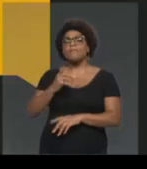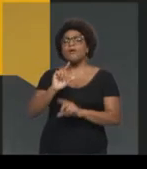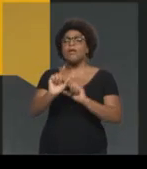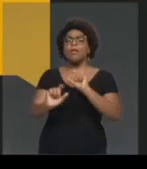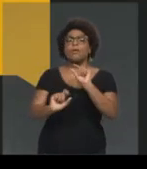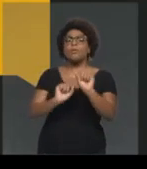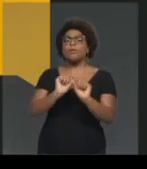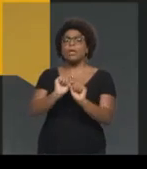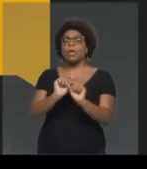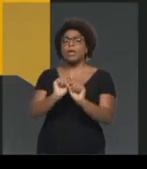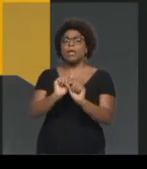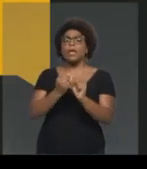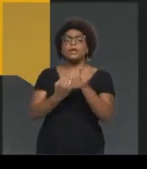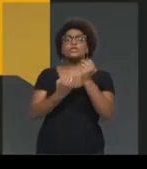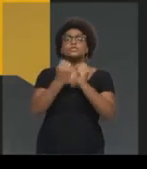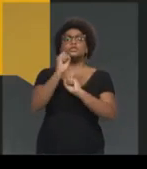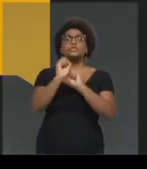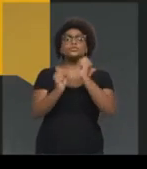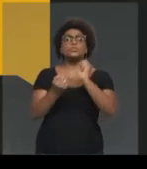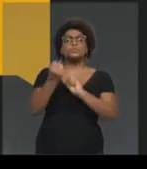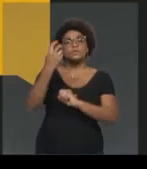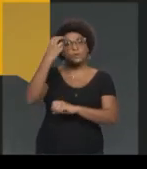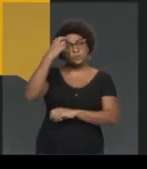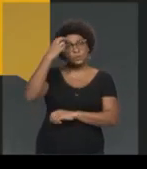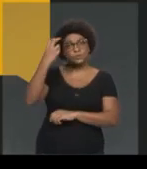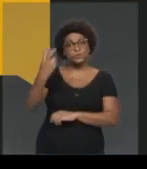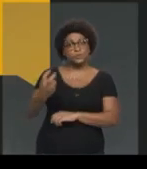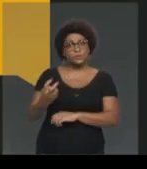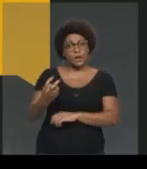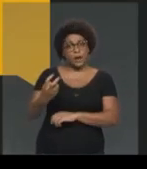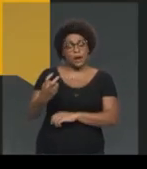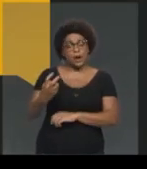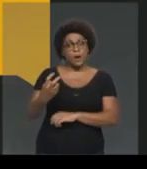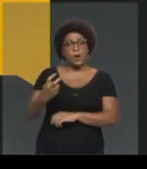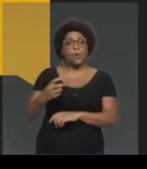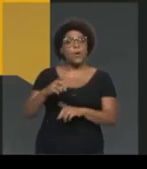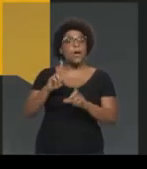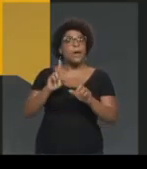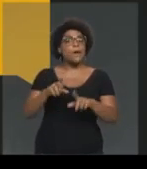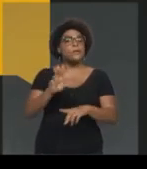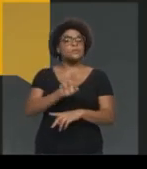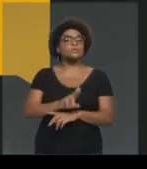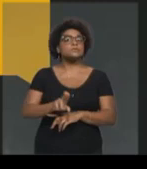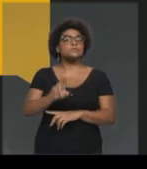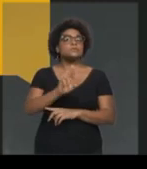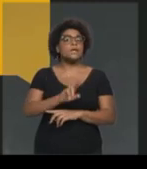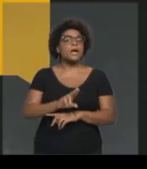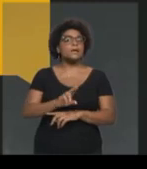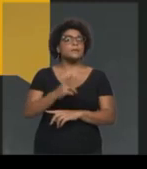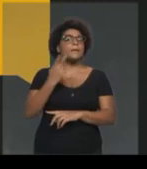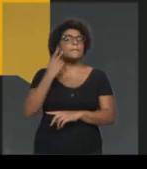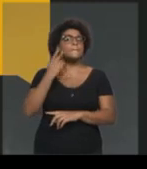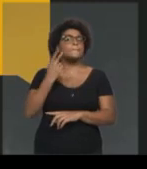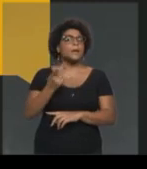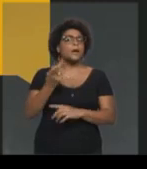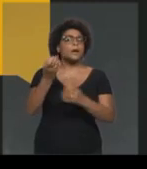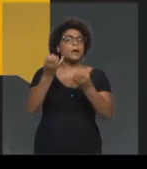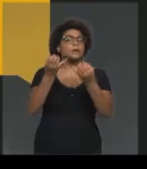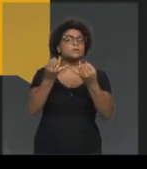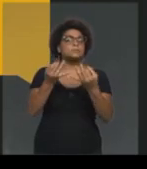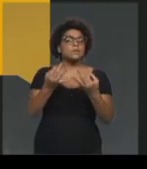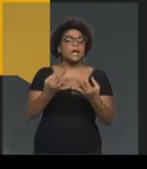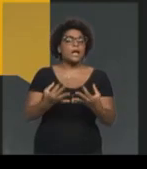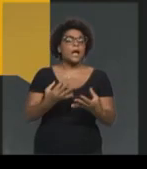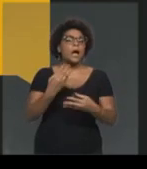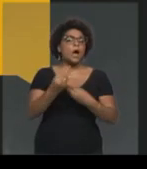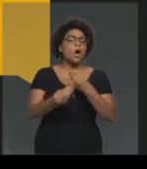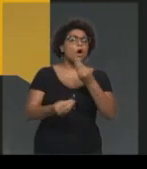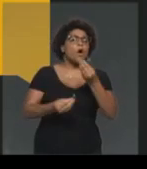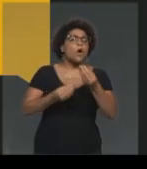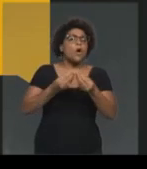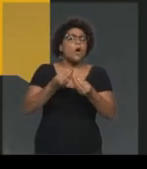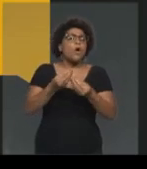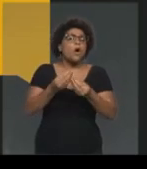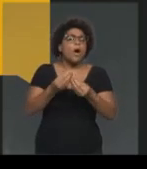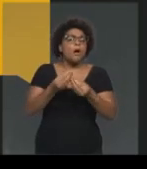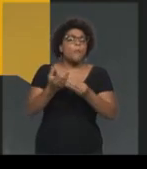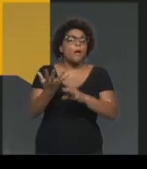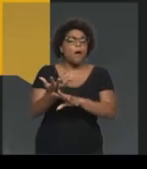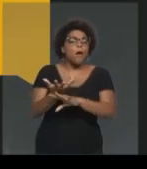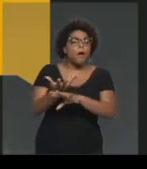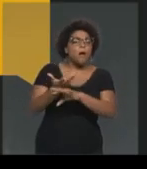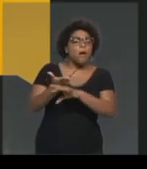expressão usada para aludir à manipulação das consciências pelos meios de comunicação. Qual é